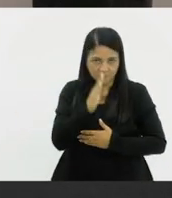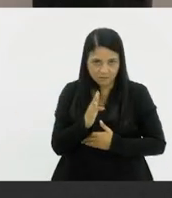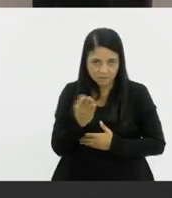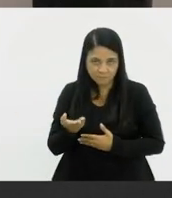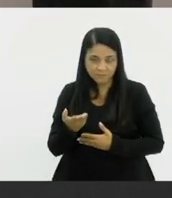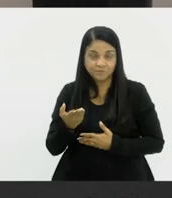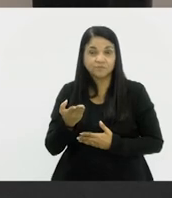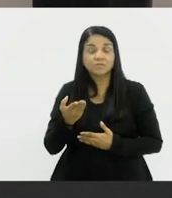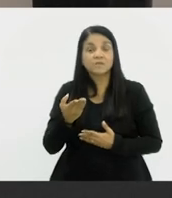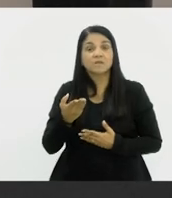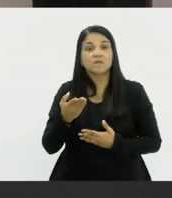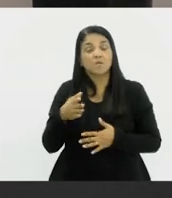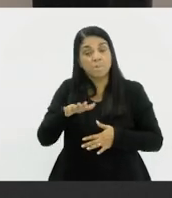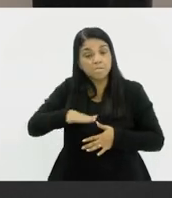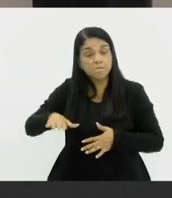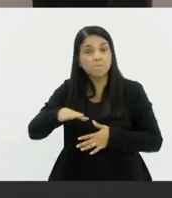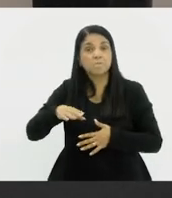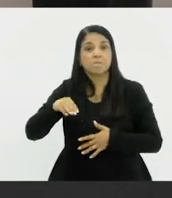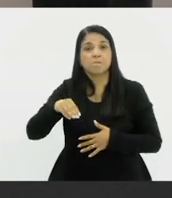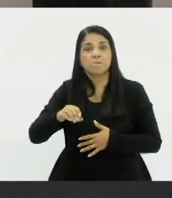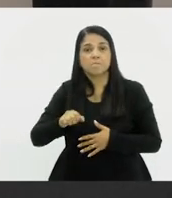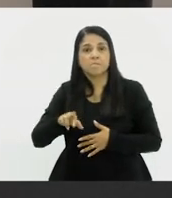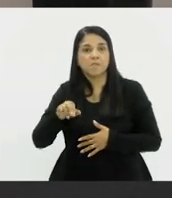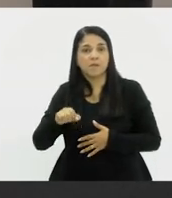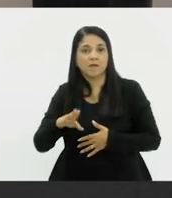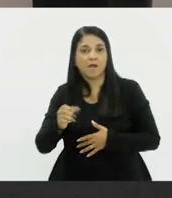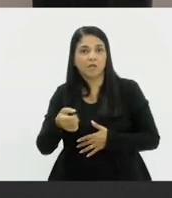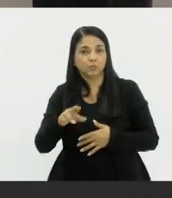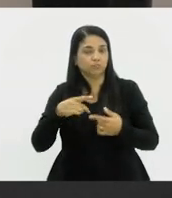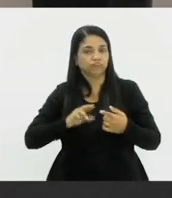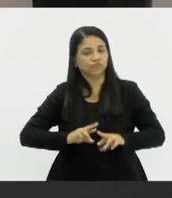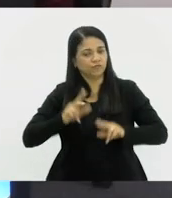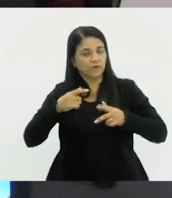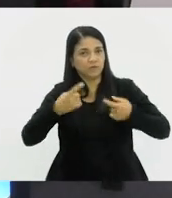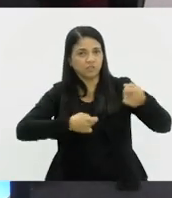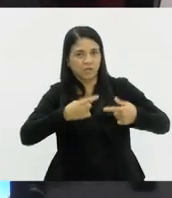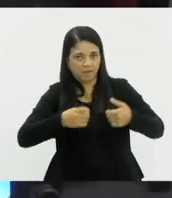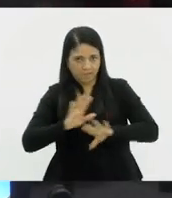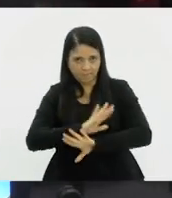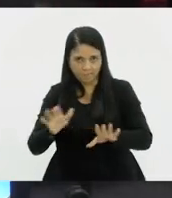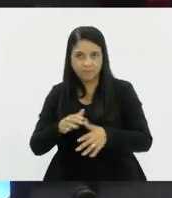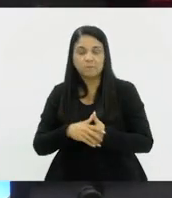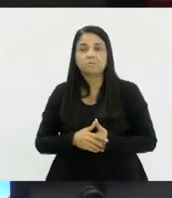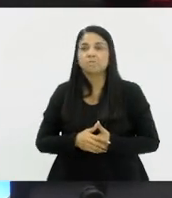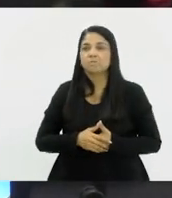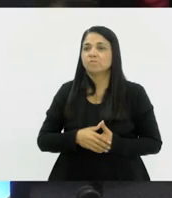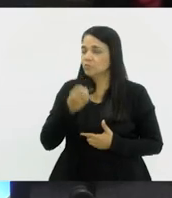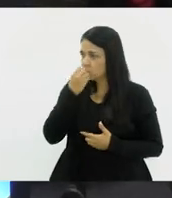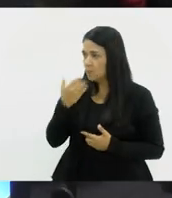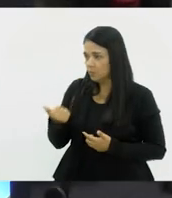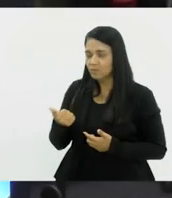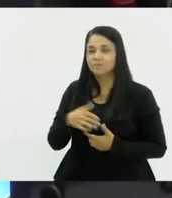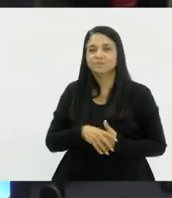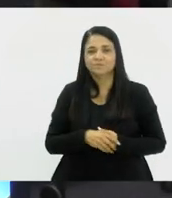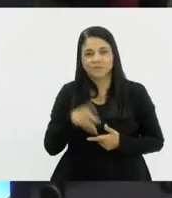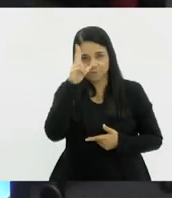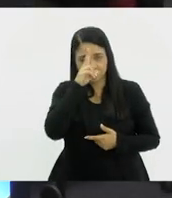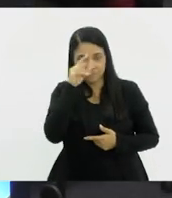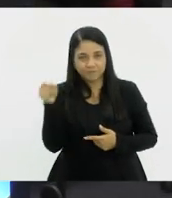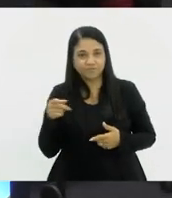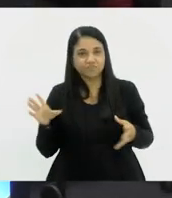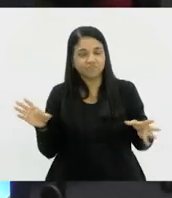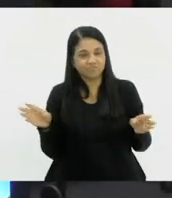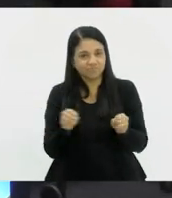Isso é uma questão de mercado né e não de guerra Bem lembrado Henrique bom vamos então declarar essa audiência